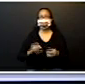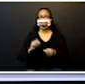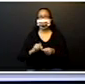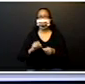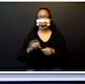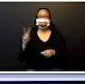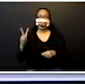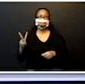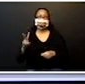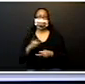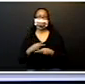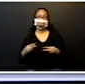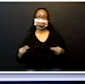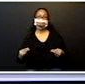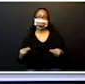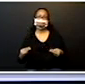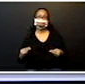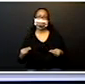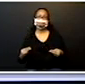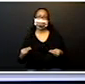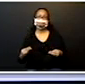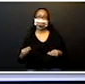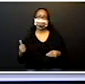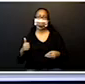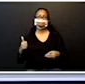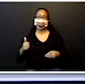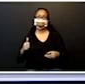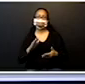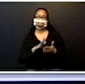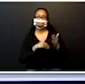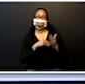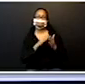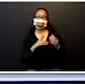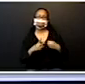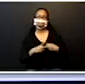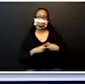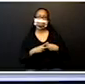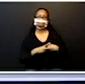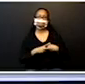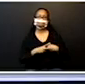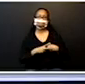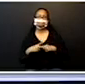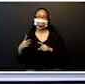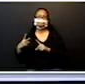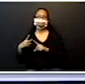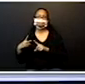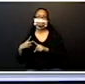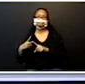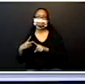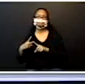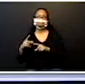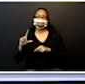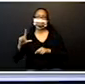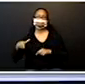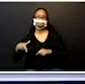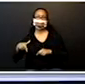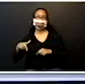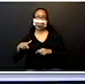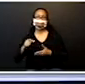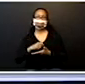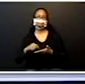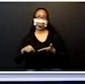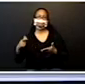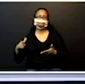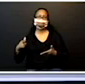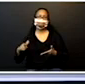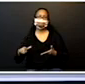duas coisas. Primeira delas, pintar os verbos. Na segunda, depois, reescreva